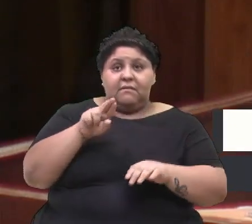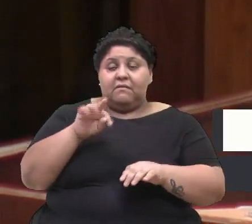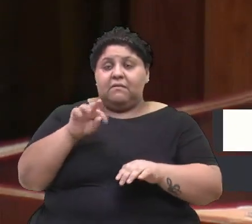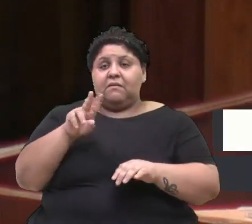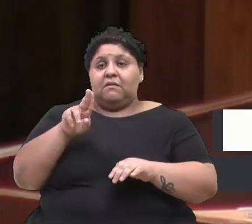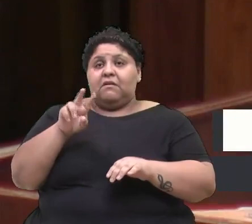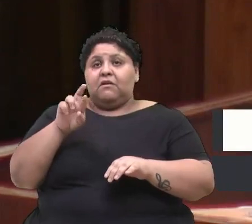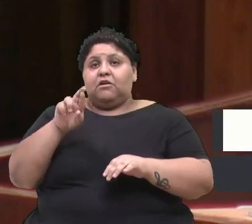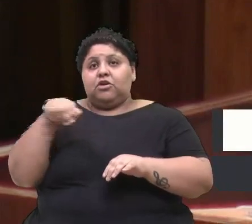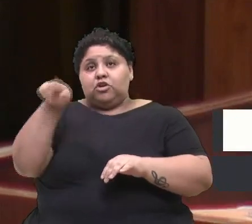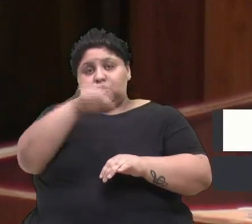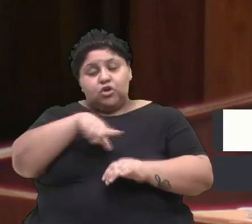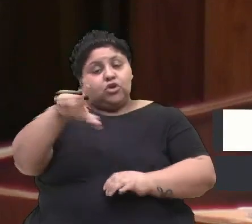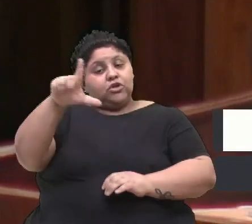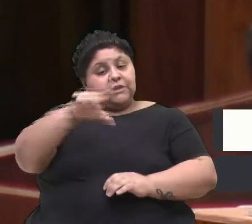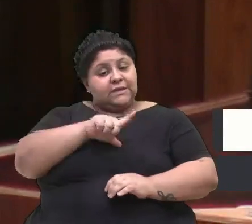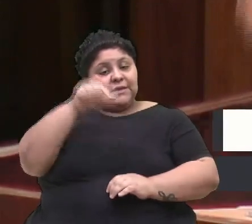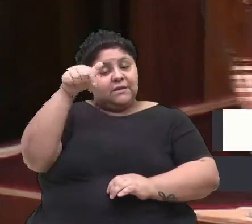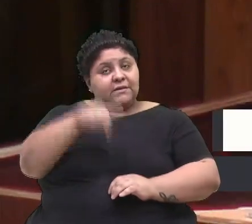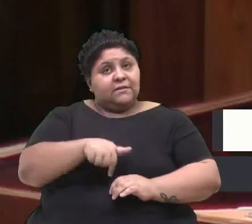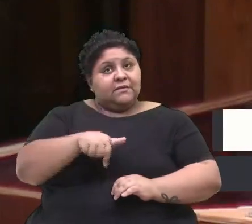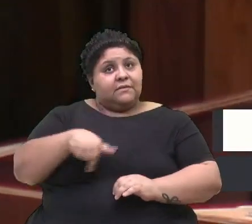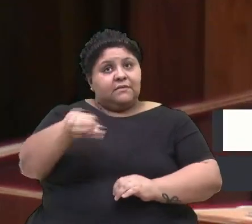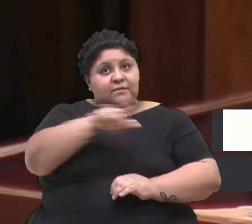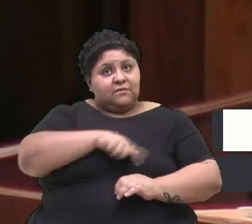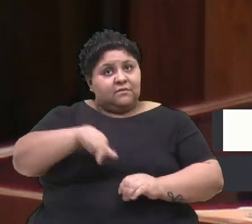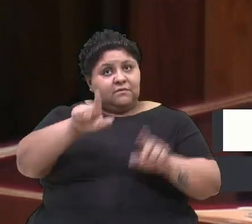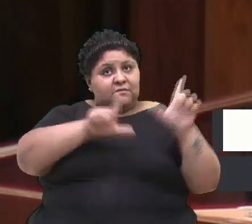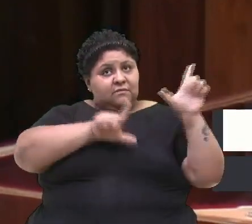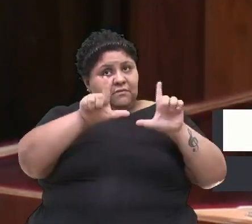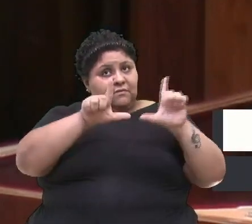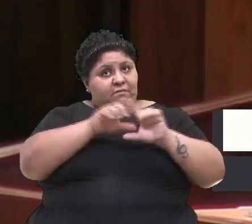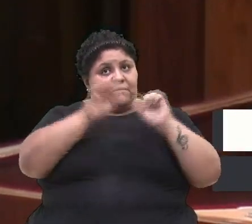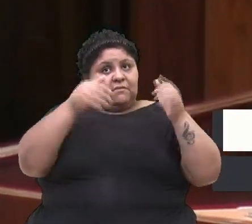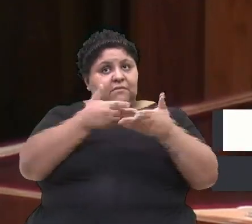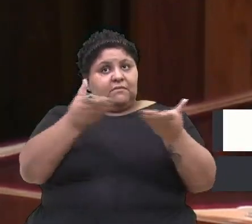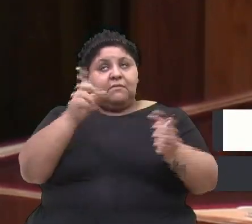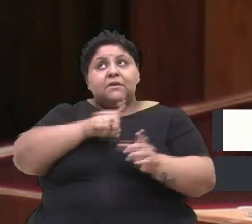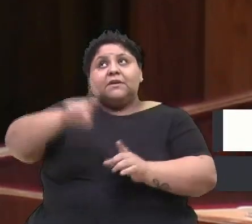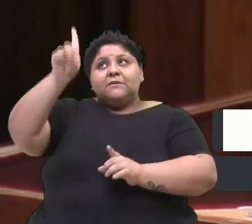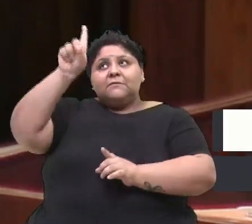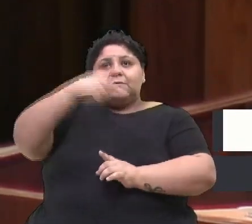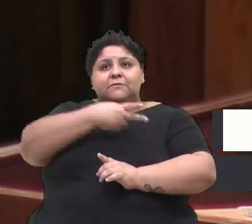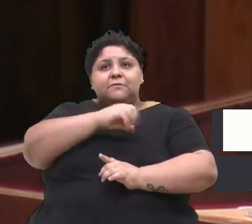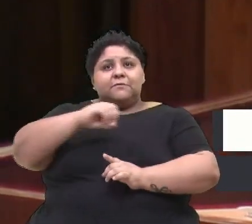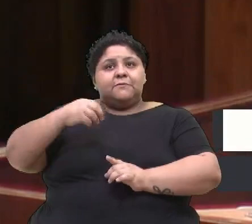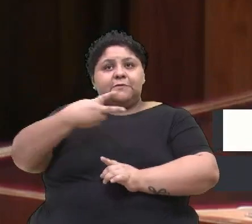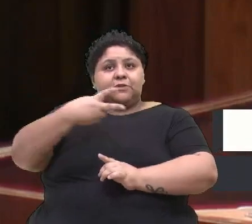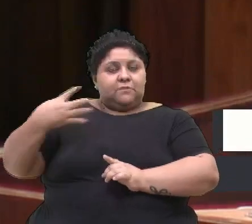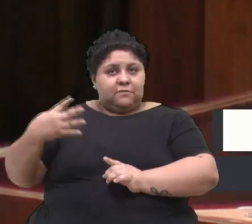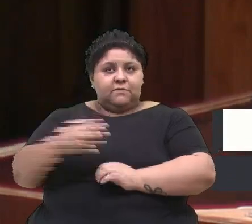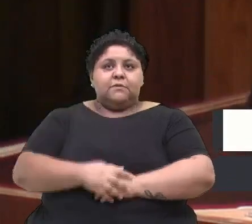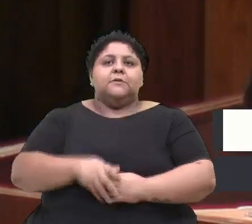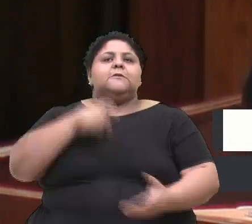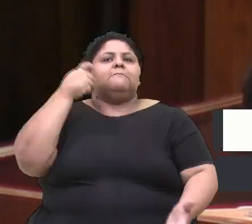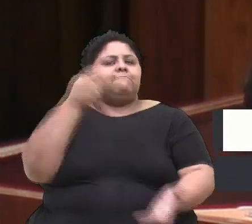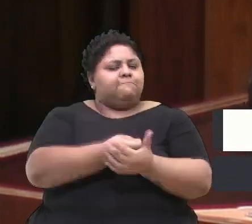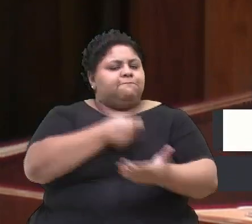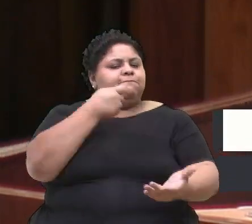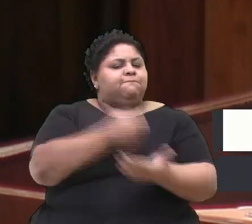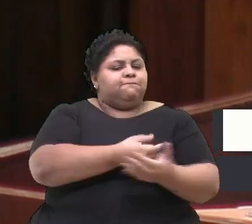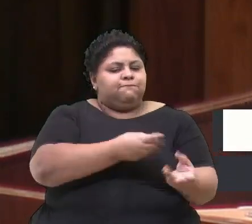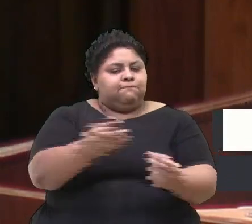teremos aqui a nossa TV aberta, se Deus quiser, em 2024. E uma luta de muitos